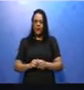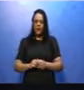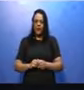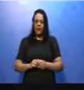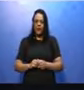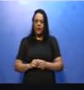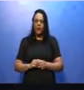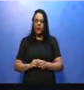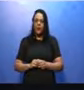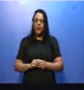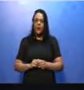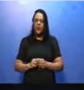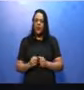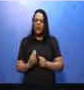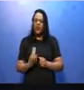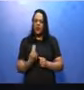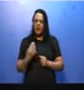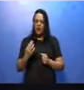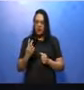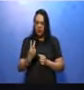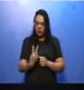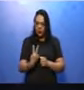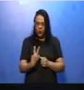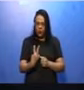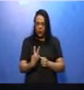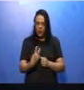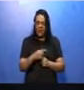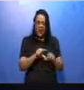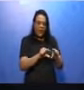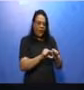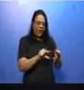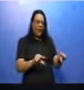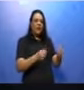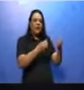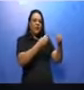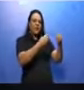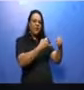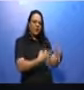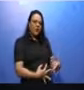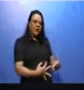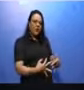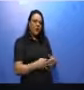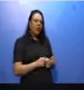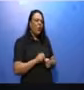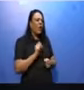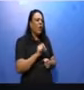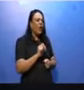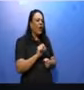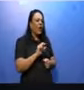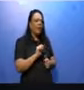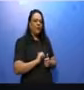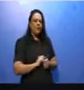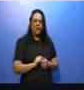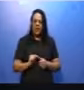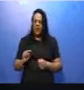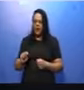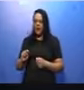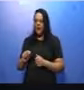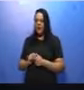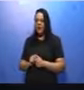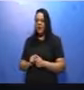a algo. As explicativas explicam. O que, professora? Nós vamos entender. E as